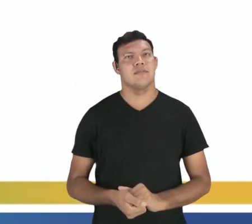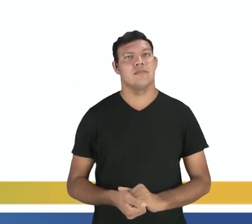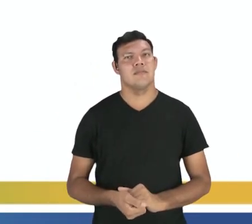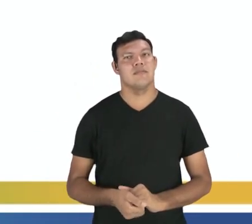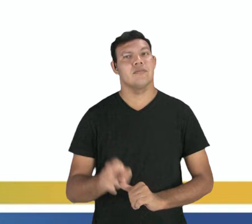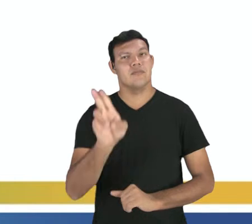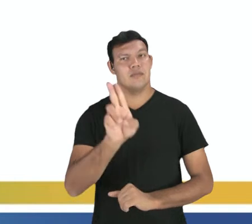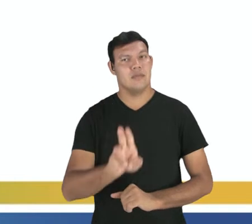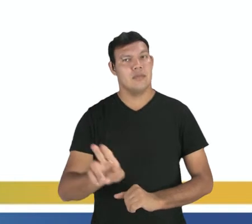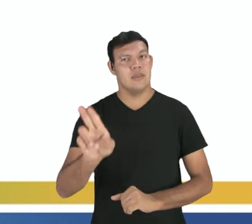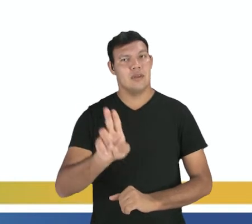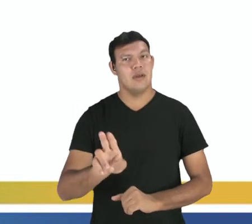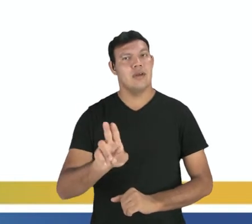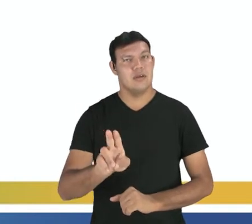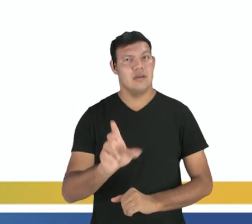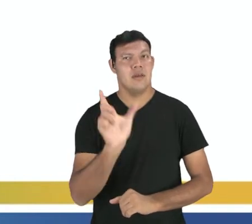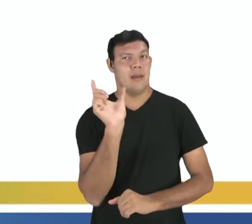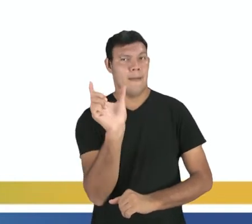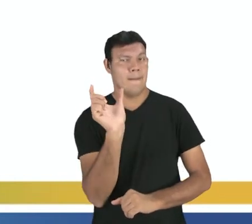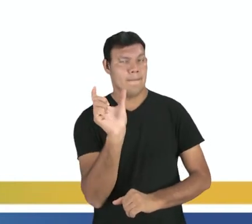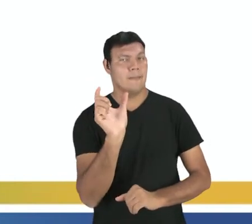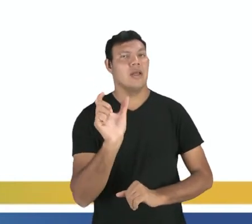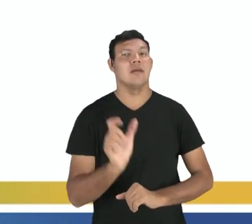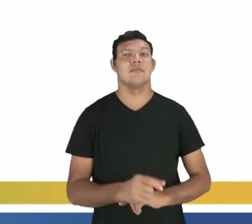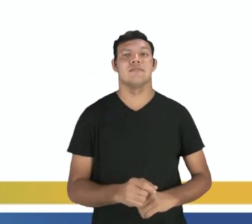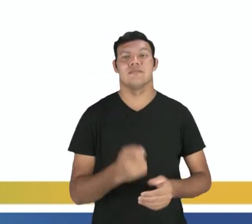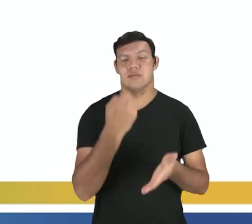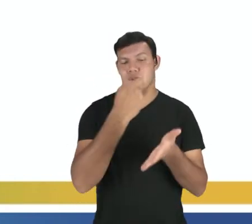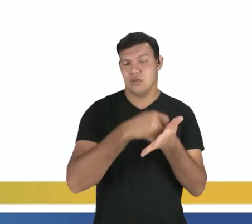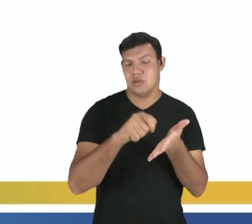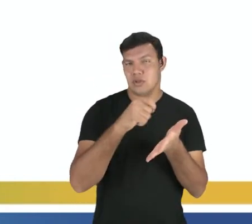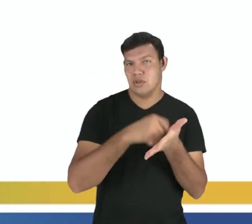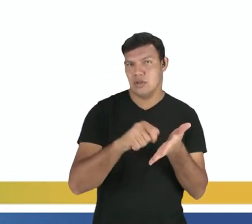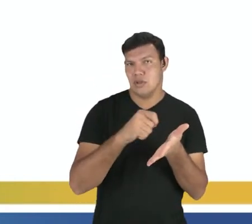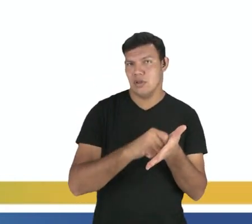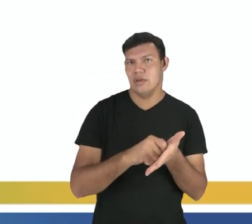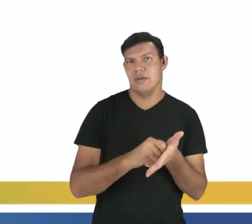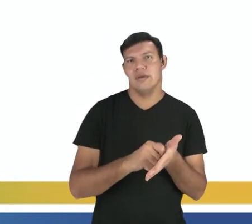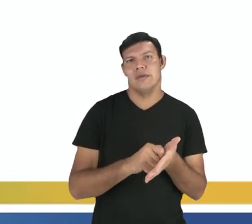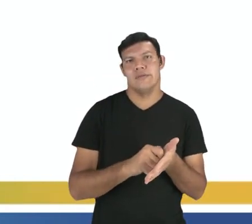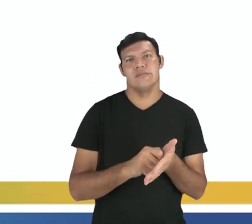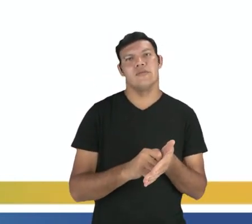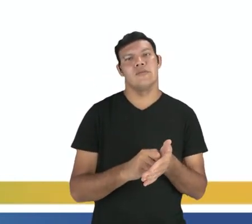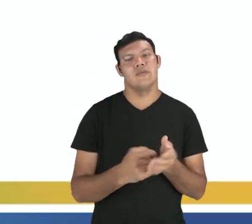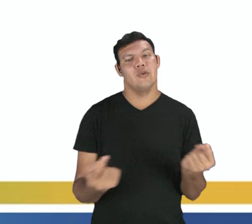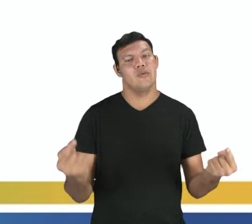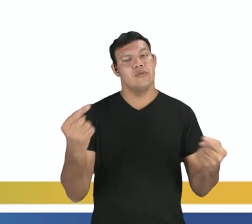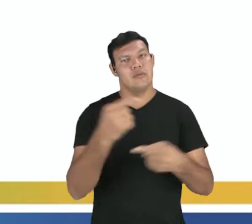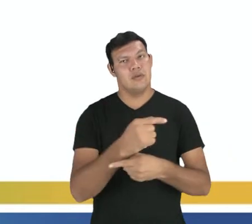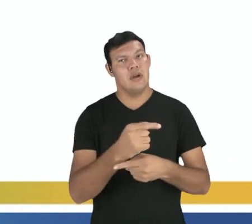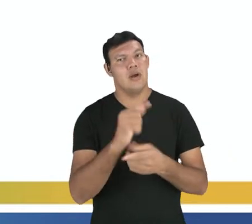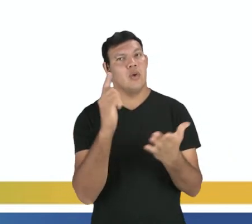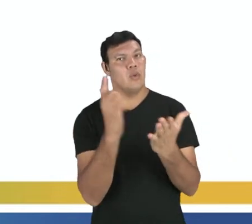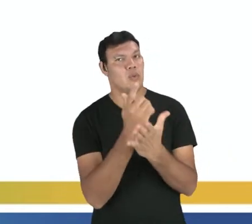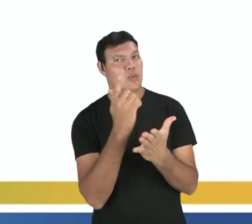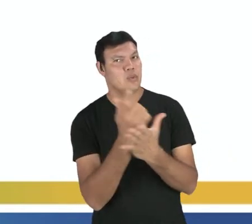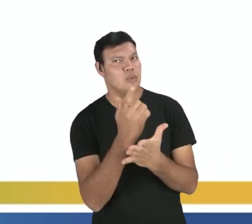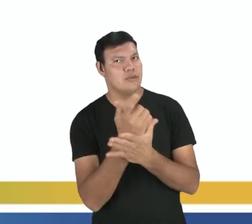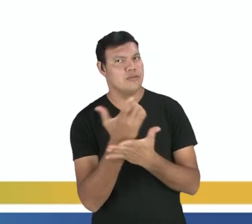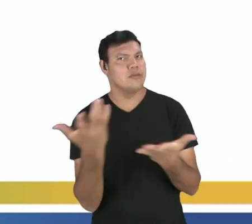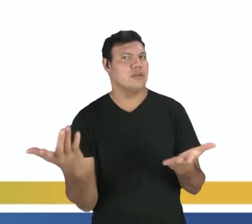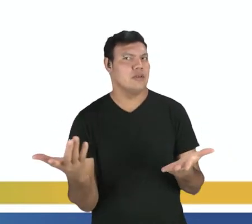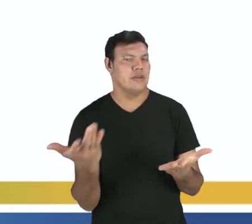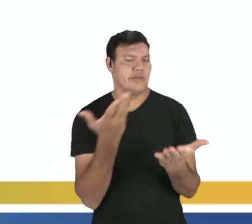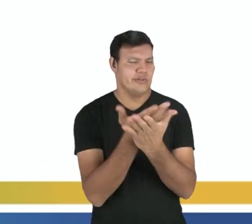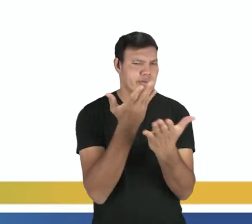o uso do Shakespeare, o autor, no lugar da obra. Então, ao invés de dizer que ele está estudando tal